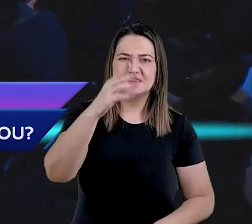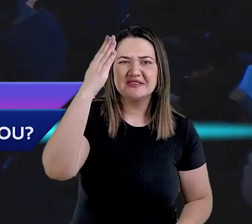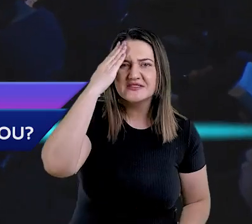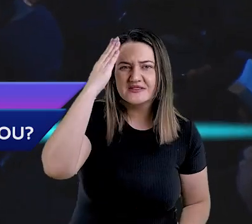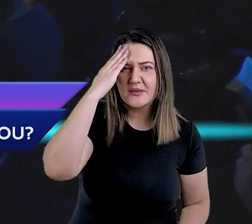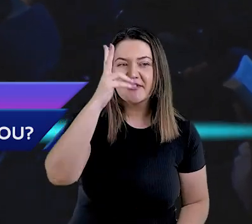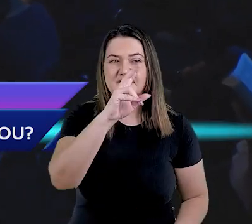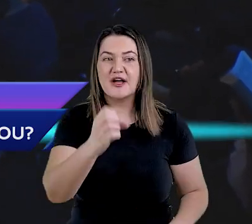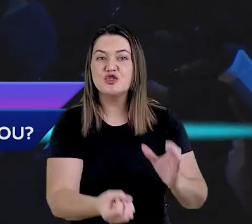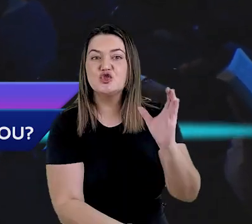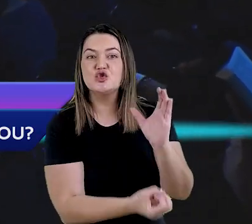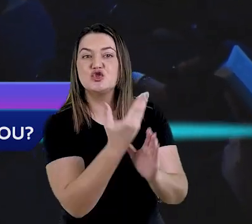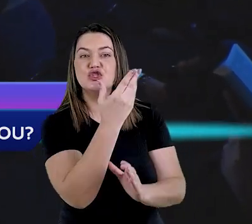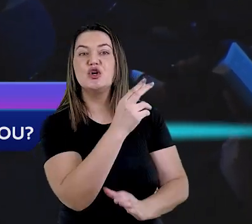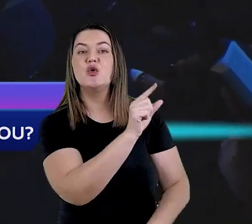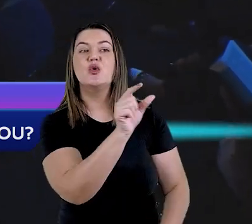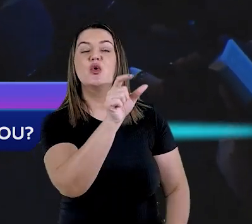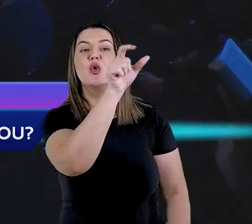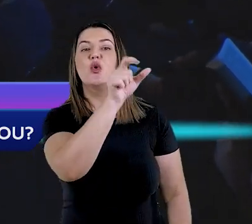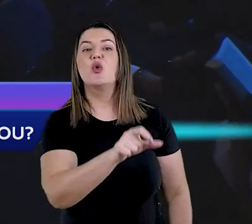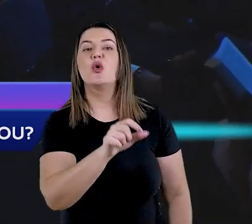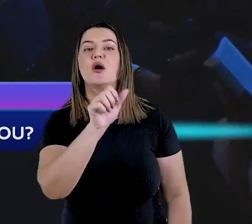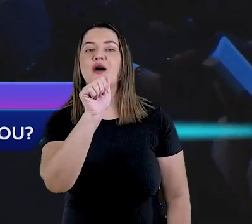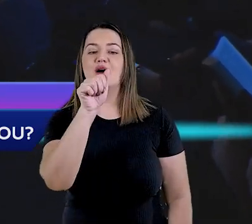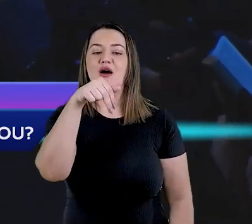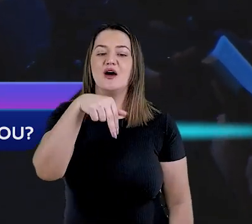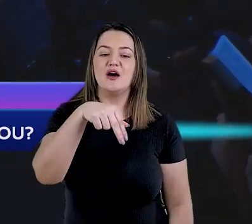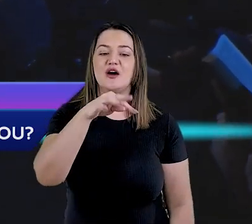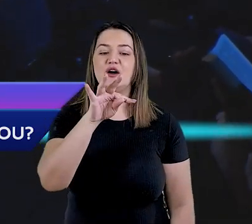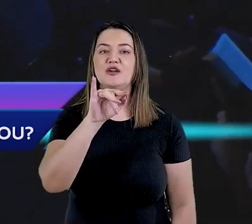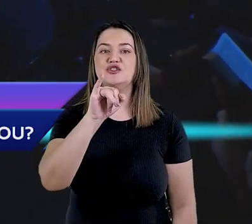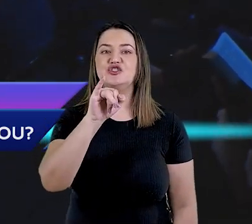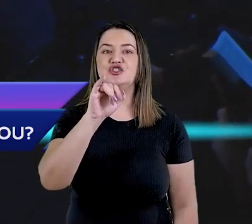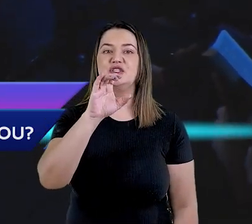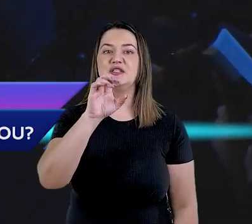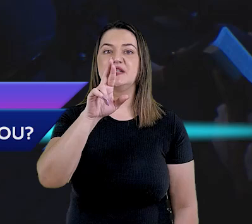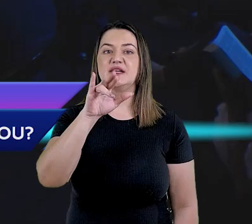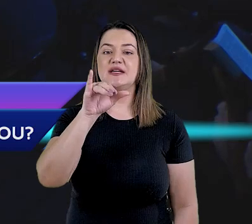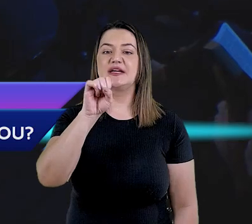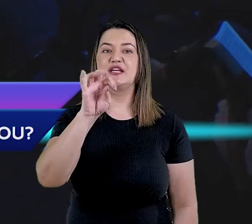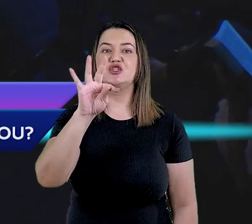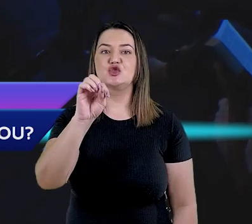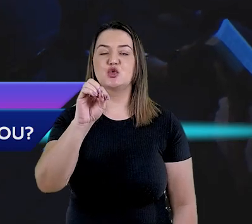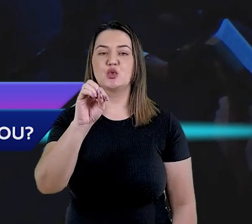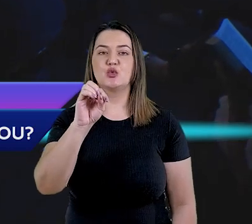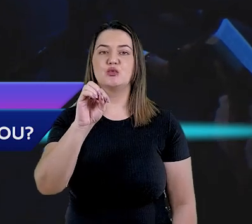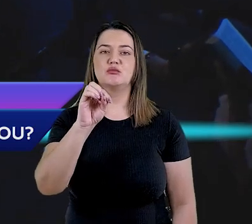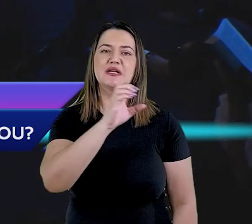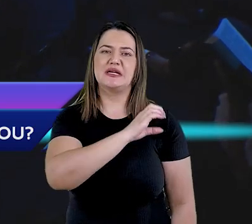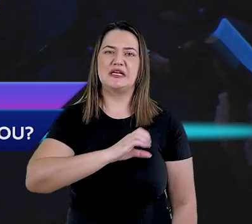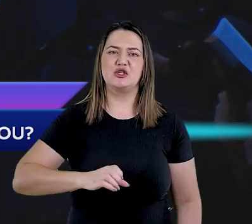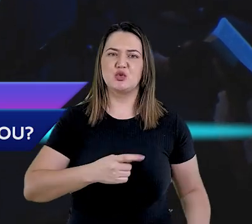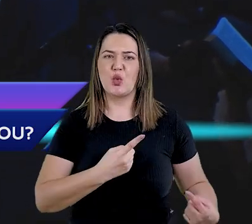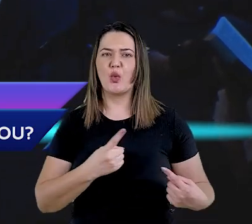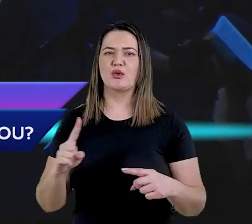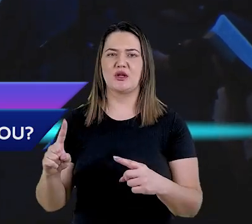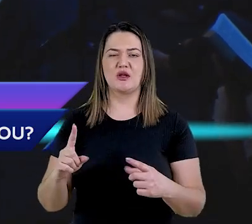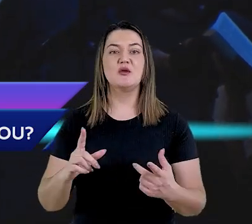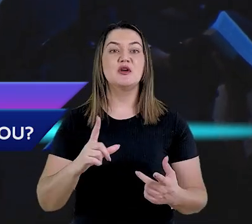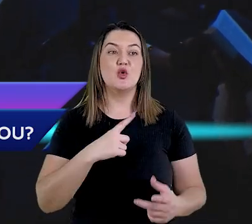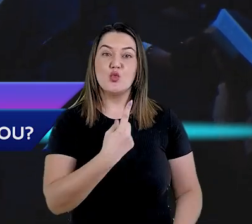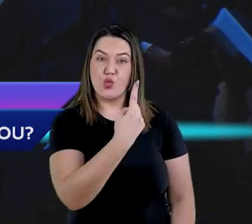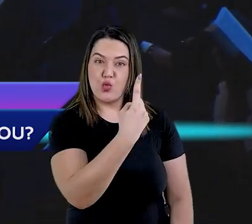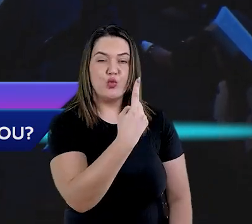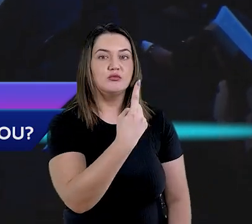o anticristo, também agora muitos anticristos têm surgido, pelo que conhecemos que é